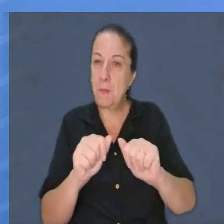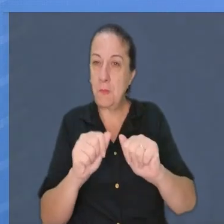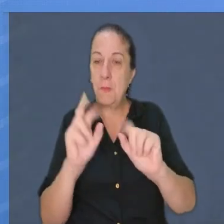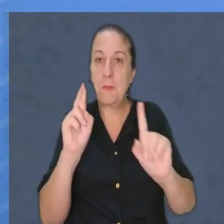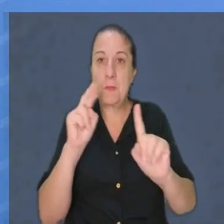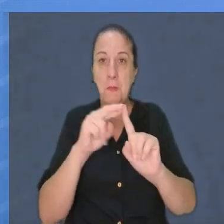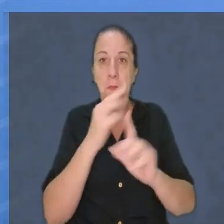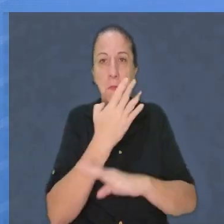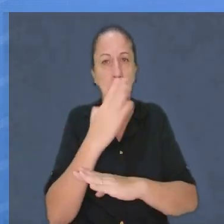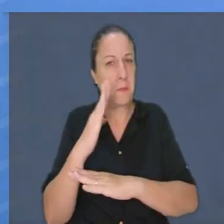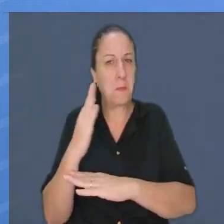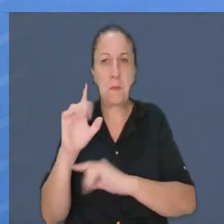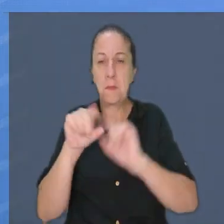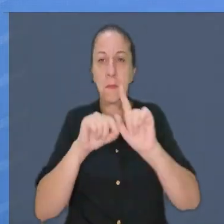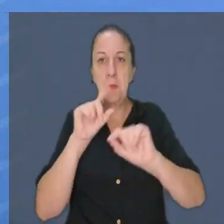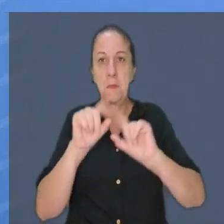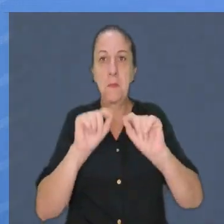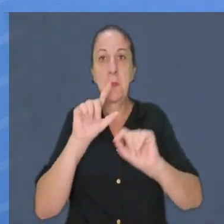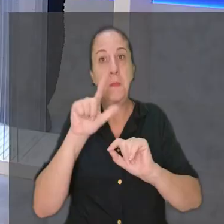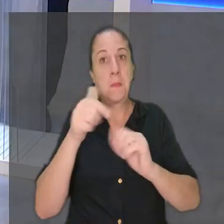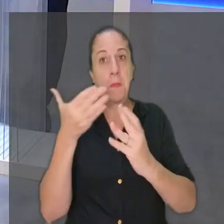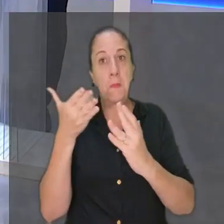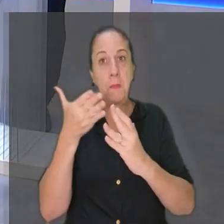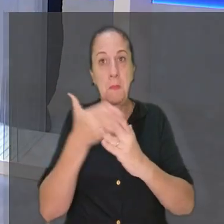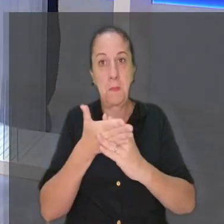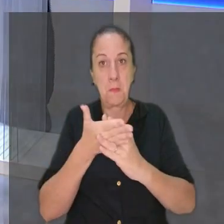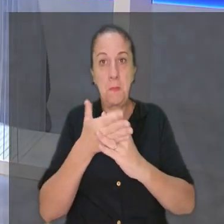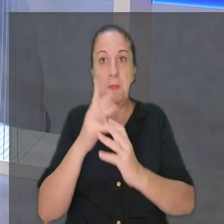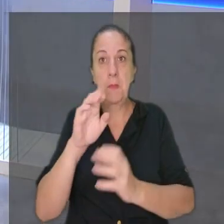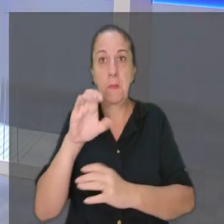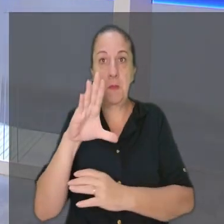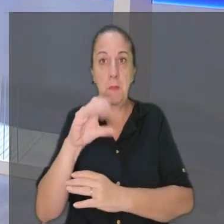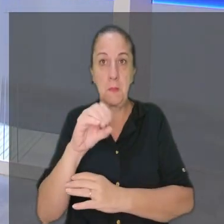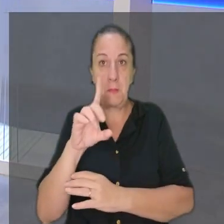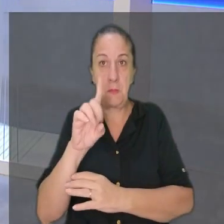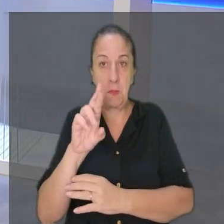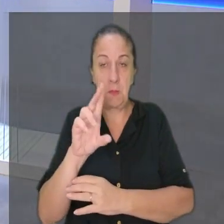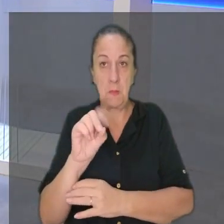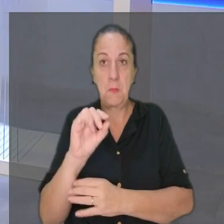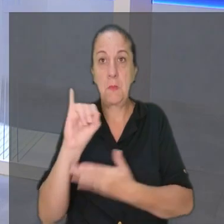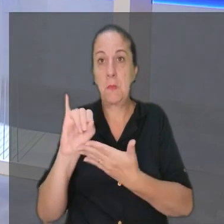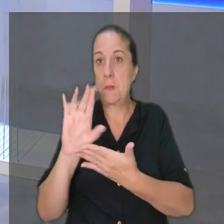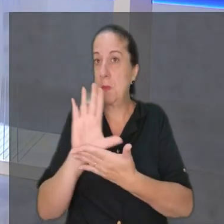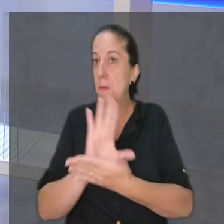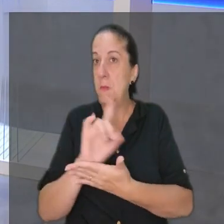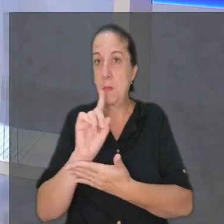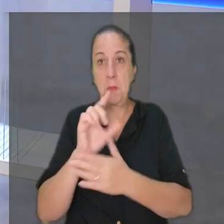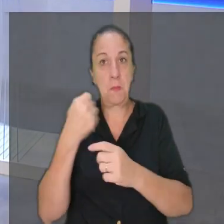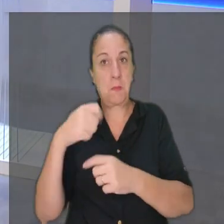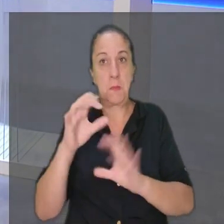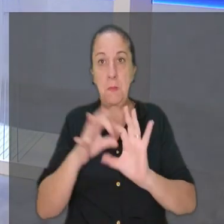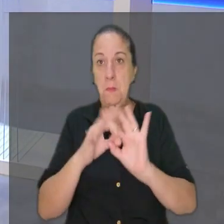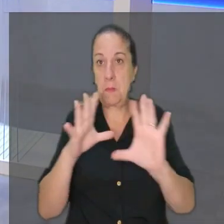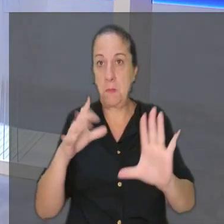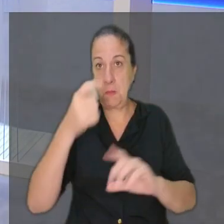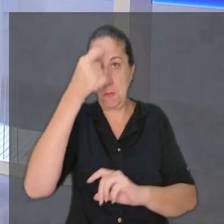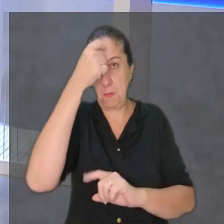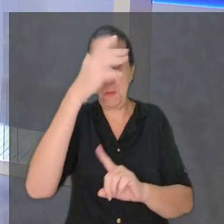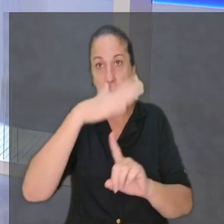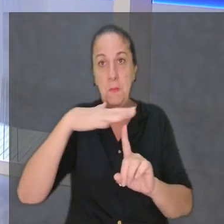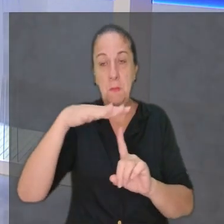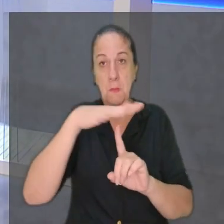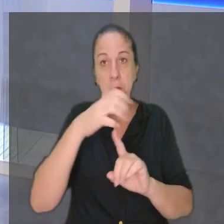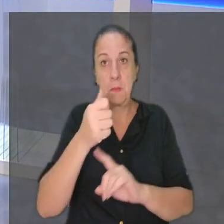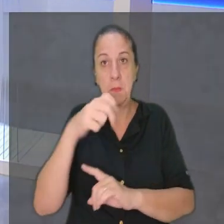e referências bibliográficas selecionados. E depois do intervalo, Record é absolvida de indenizar ator André de Biasi por